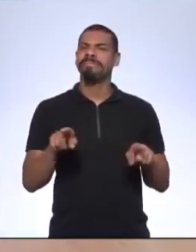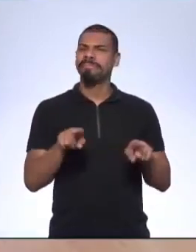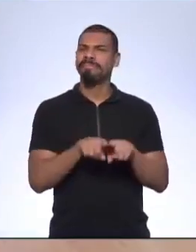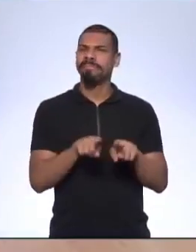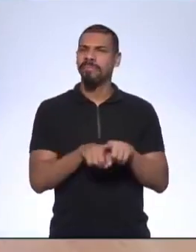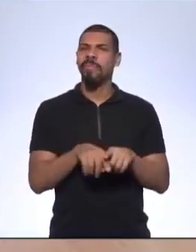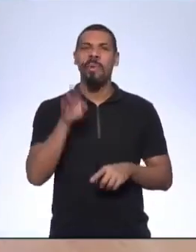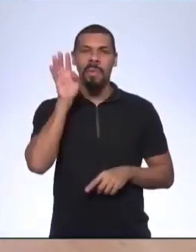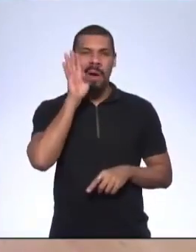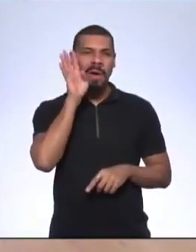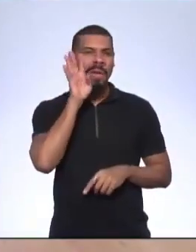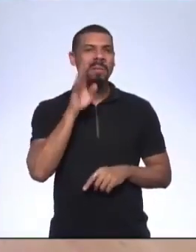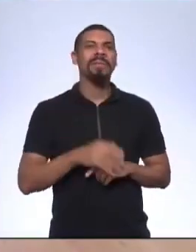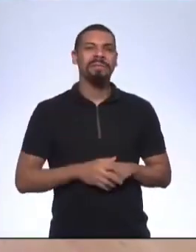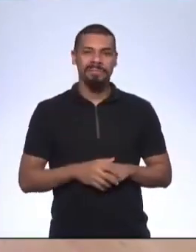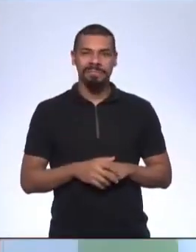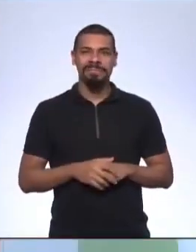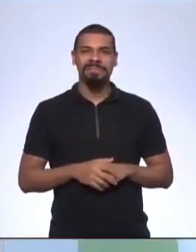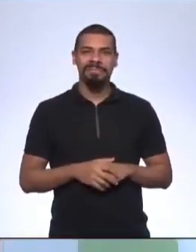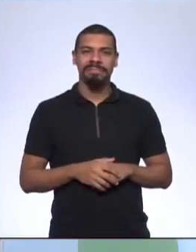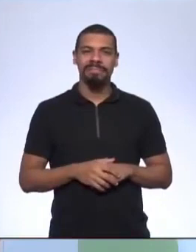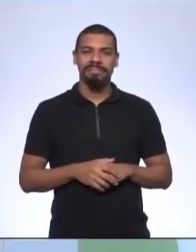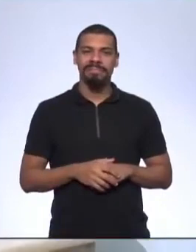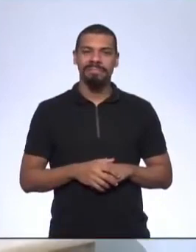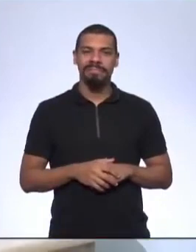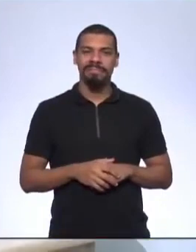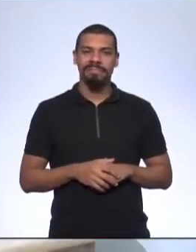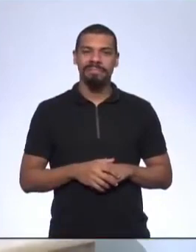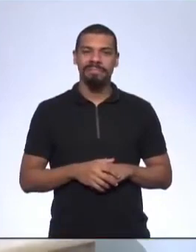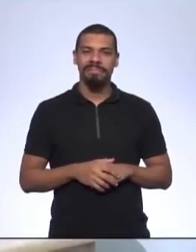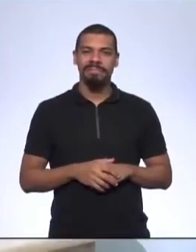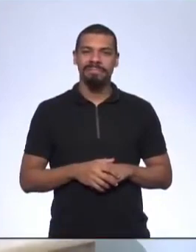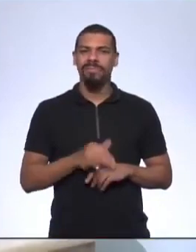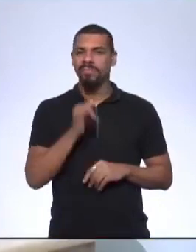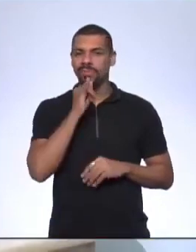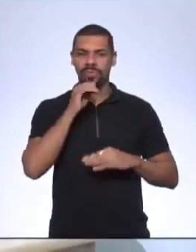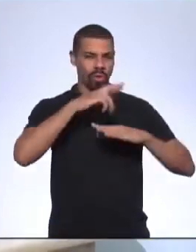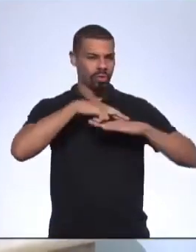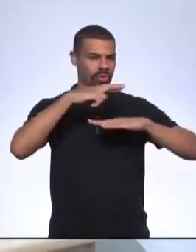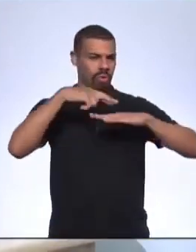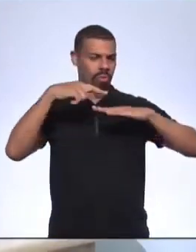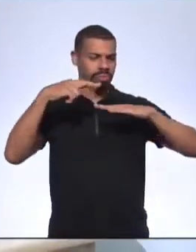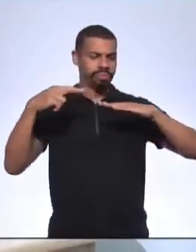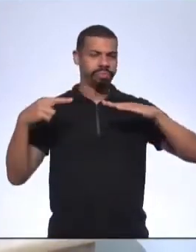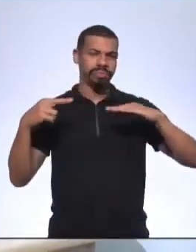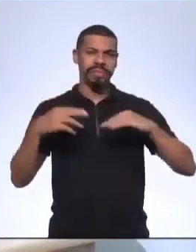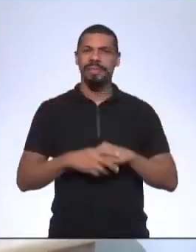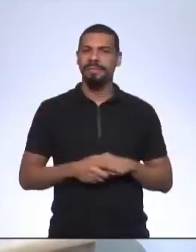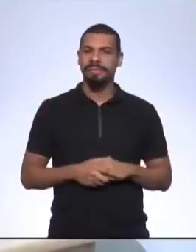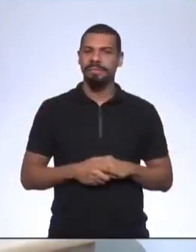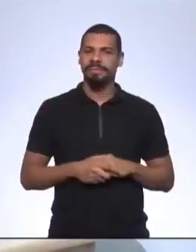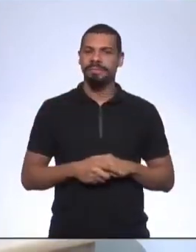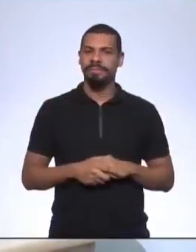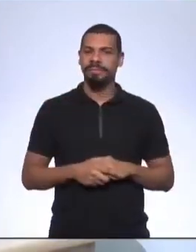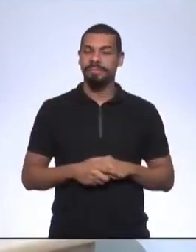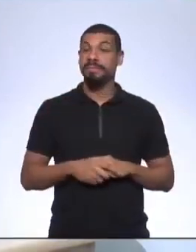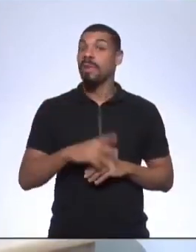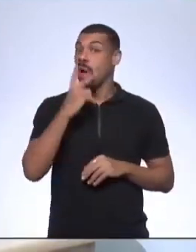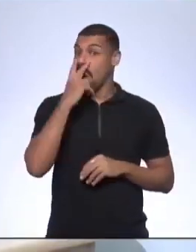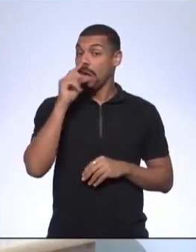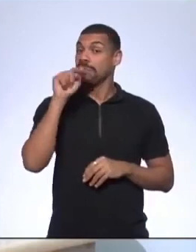aula eletromagnéticas. muito animada, né? Diga-se de passagem, muito interessante. Não, onda é tudo de bom, ondulatória é tudo de bom. E eu diria